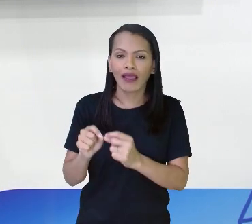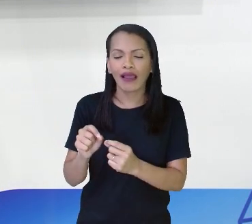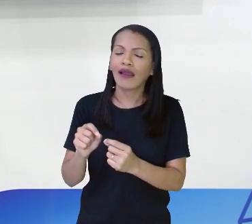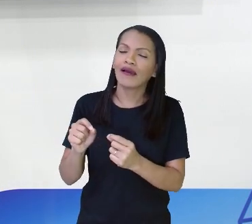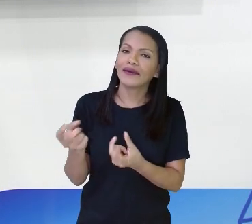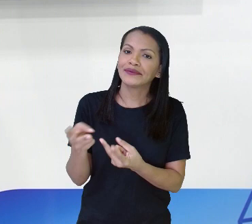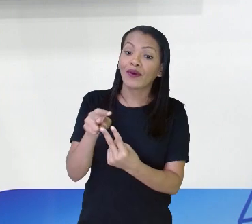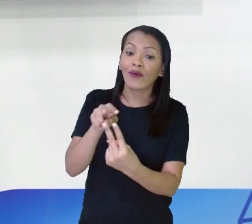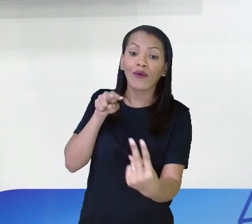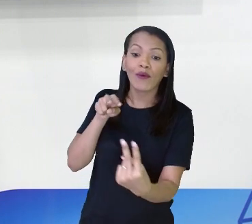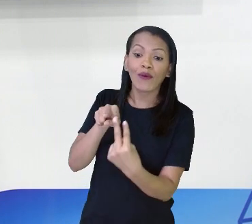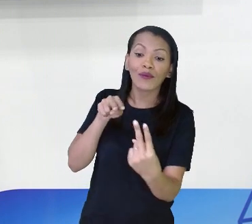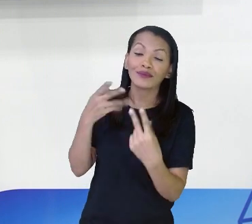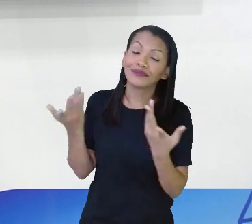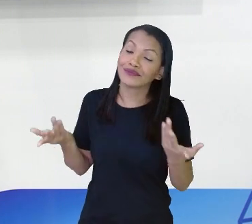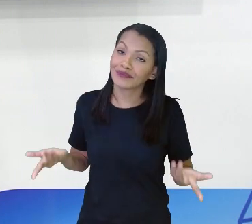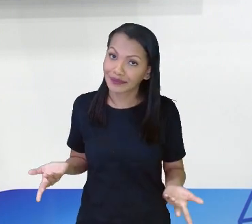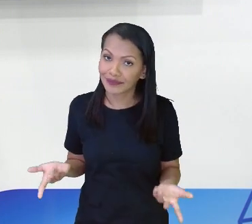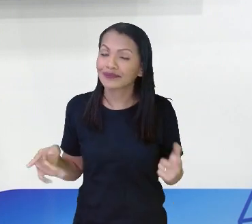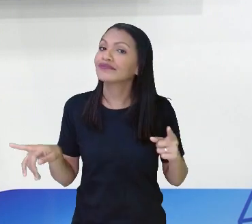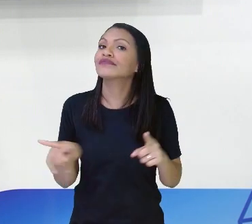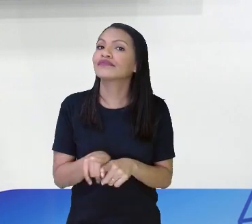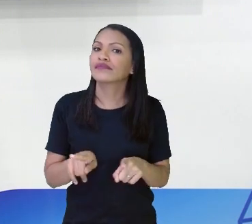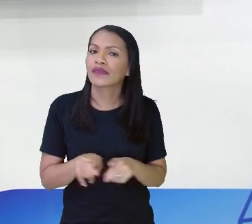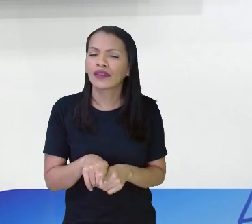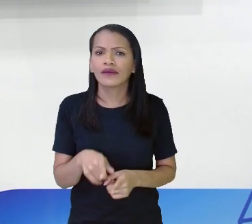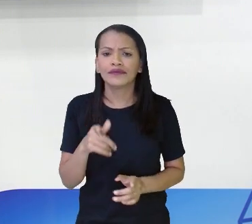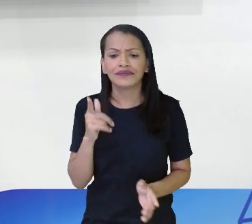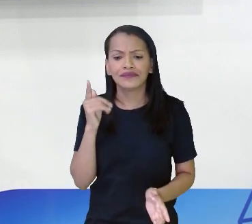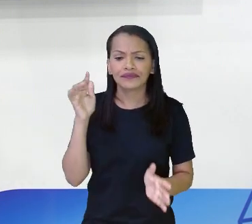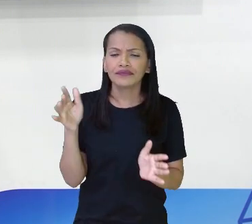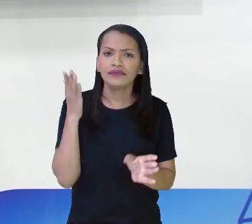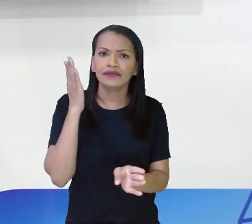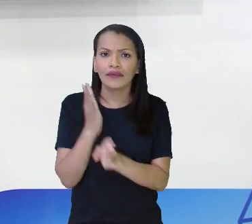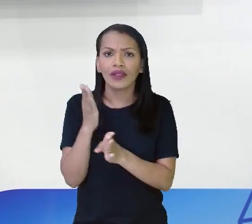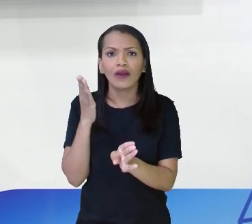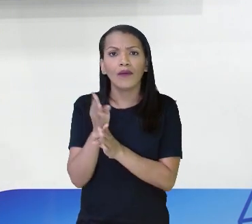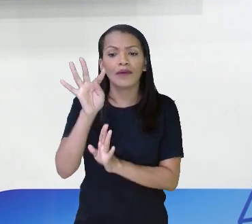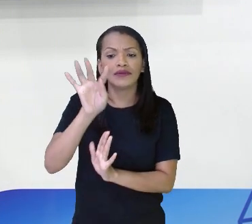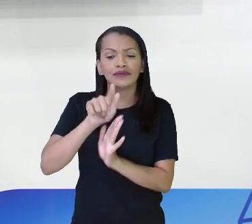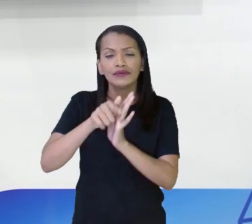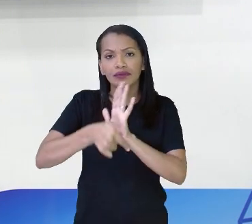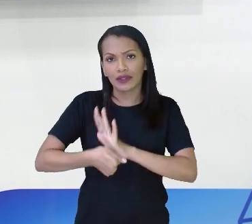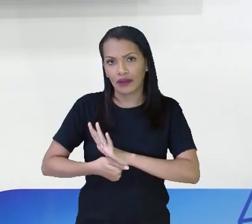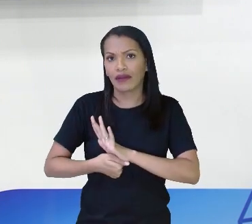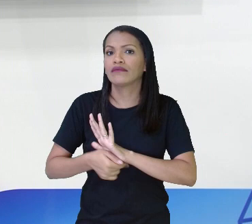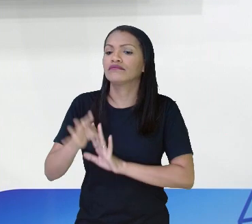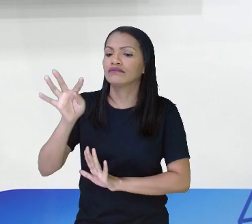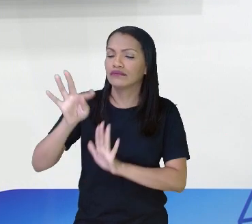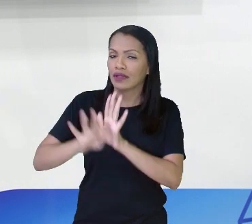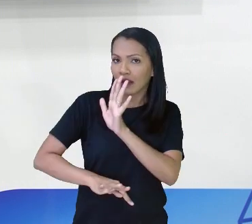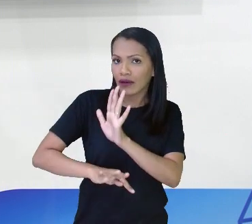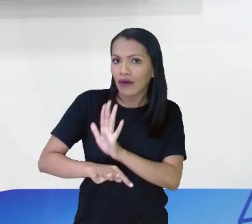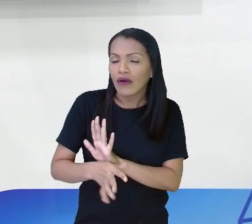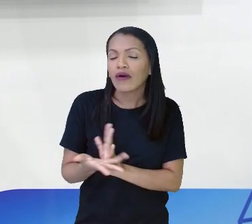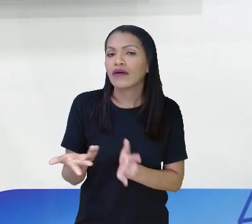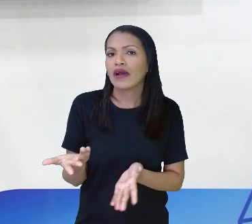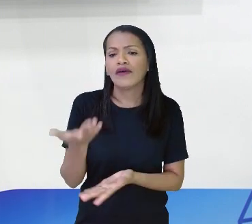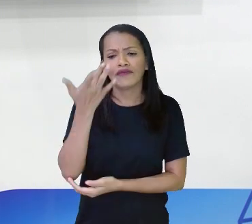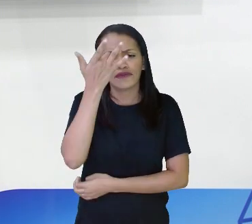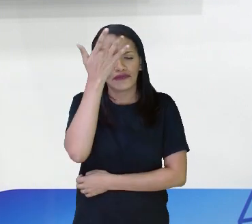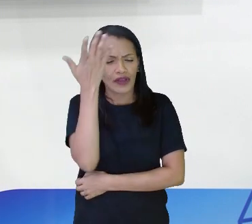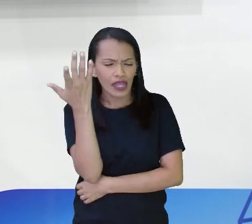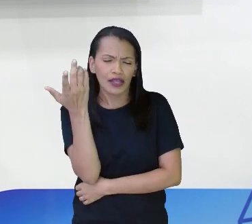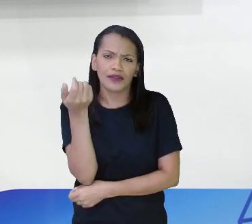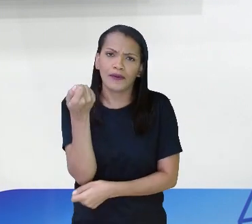pessoas descobriram, né, se podemos dizer assim, esse gênero textual ali na internet, foi mais fácil, não precisava sair para comprar